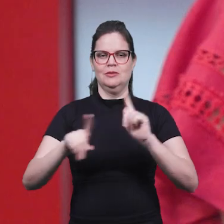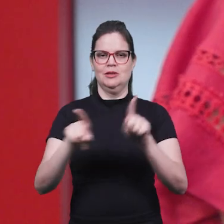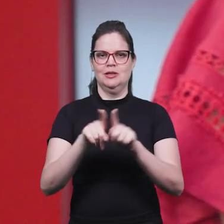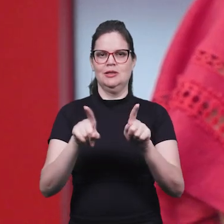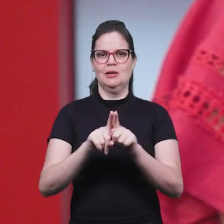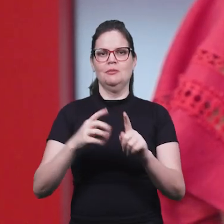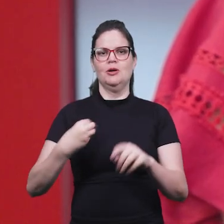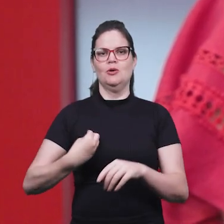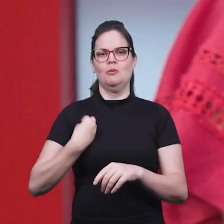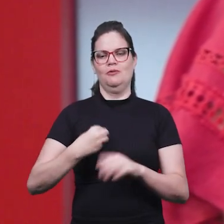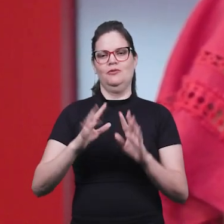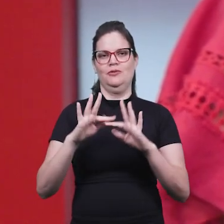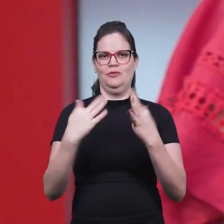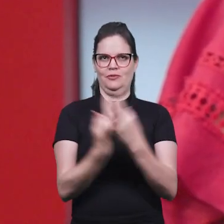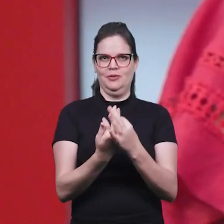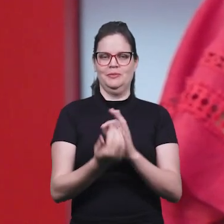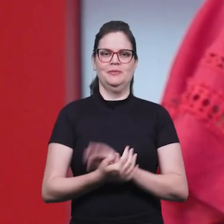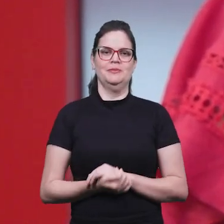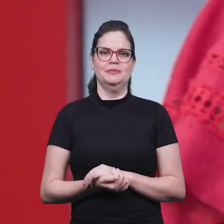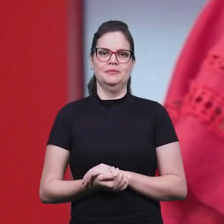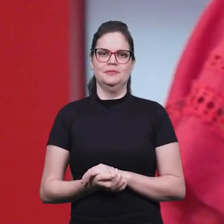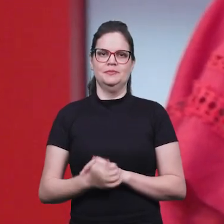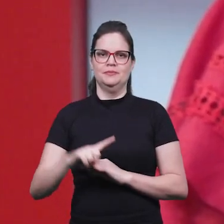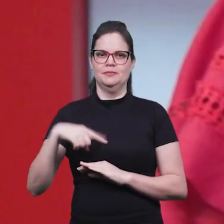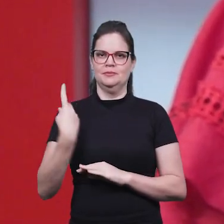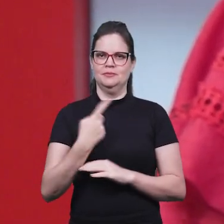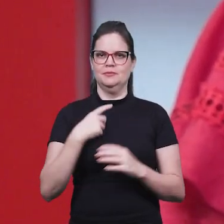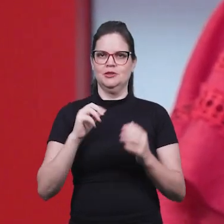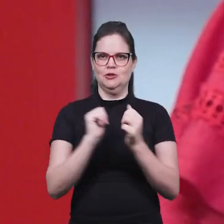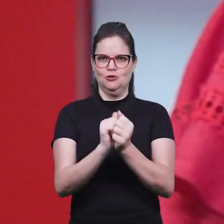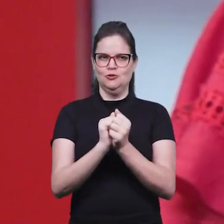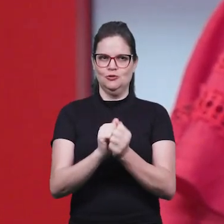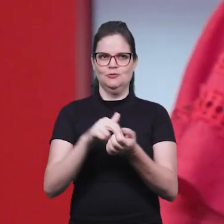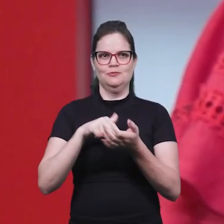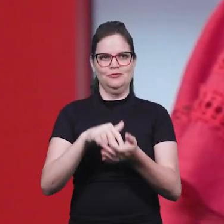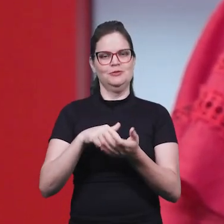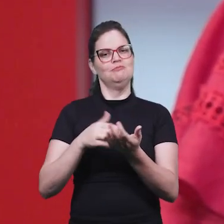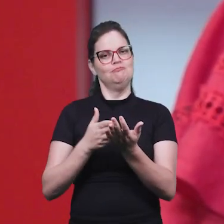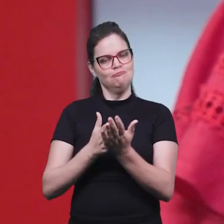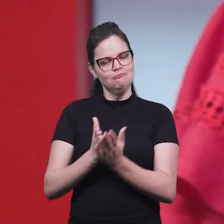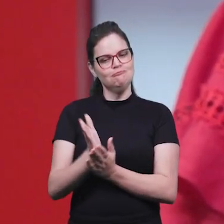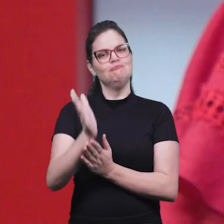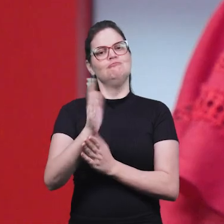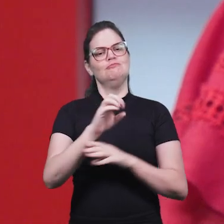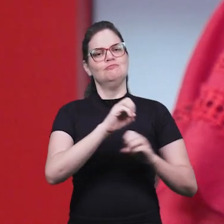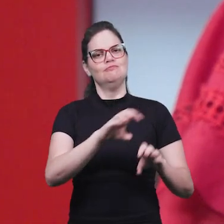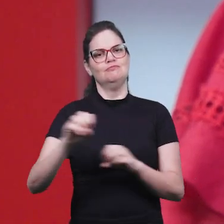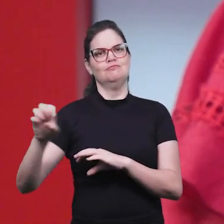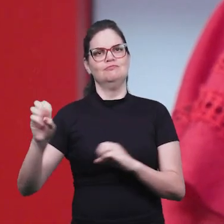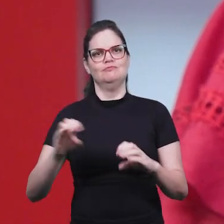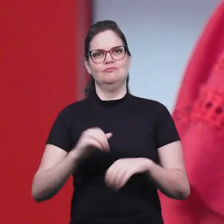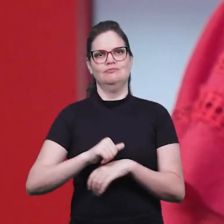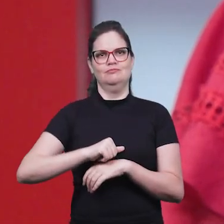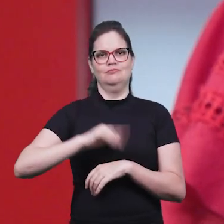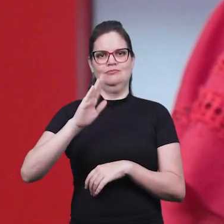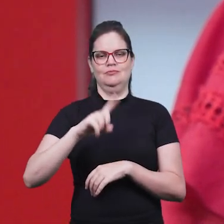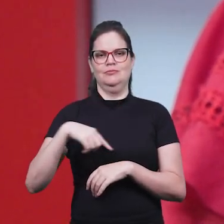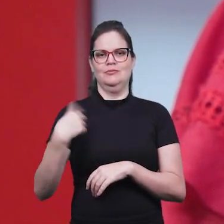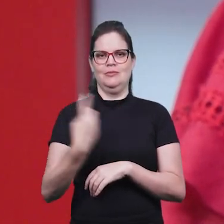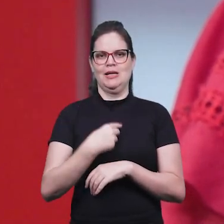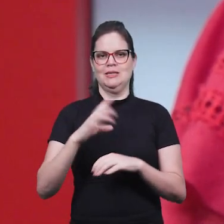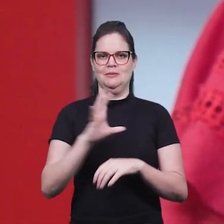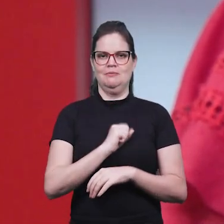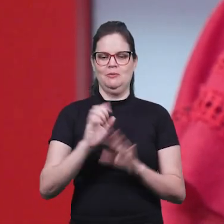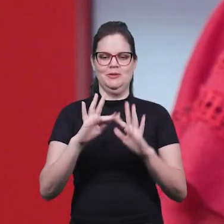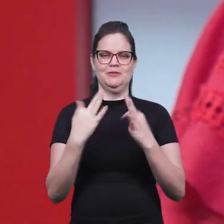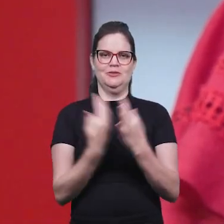e também à vida familiar. Nós seguimos juntos, firmes na educação do nosso bem mais precioso, a educação da nossa